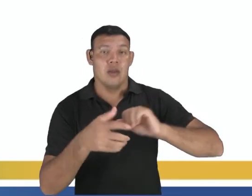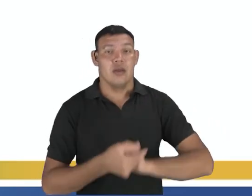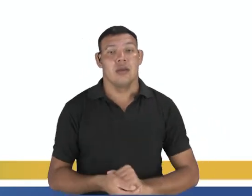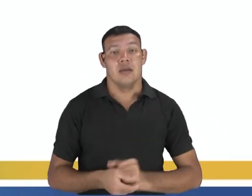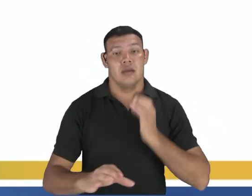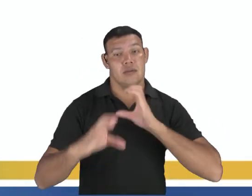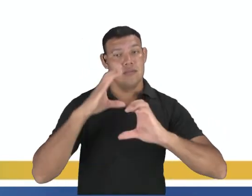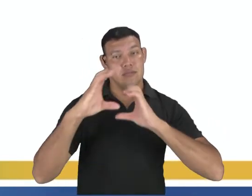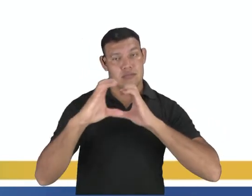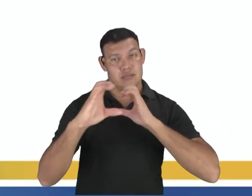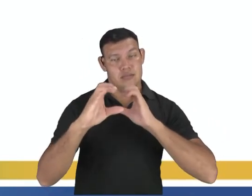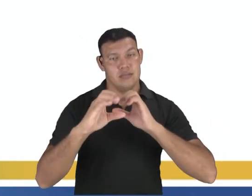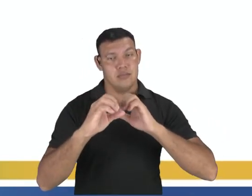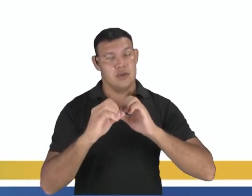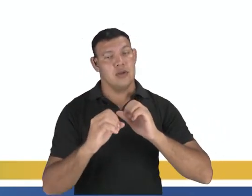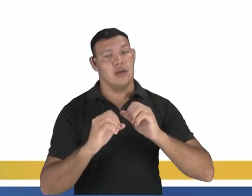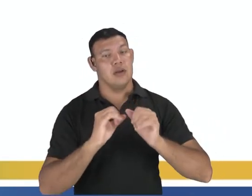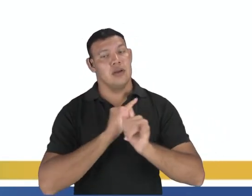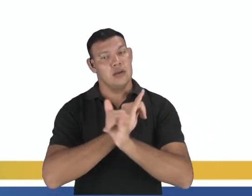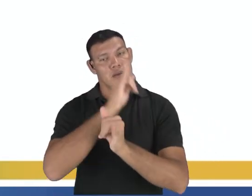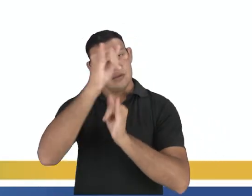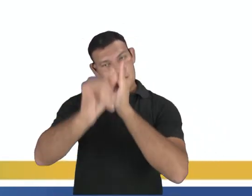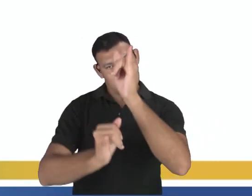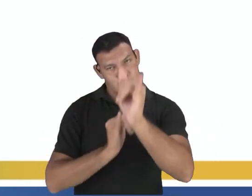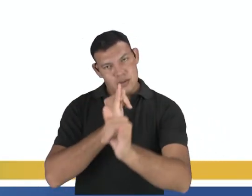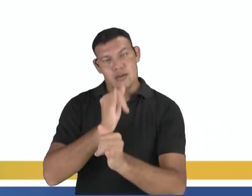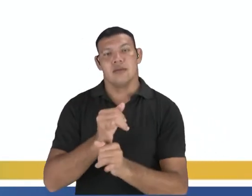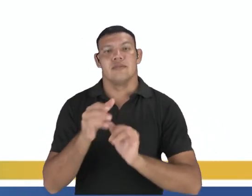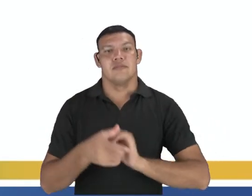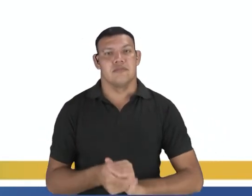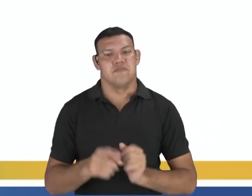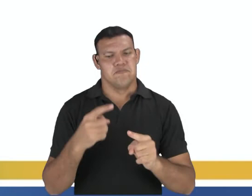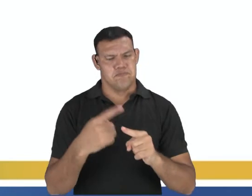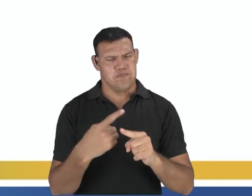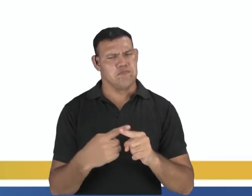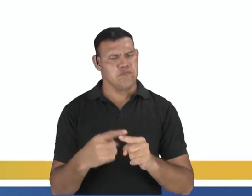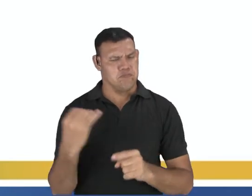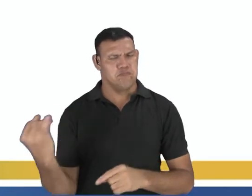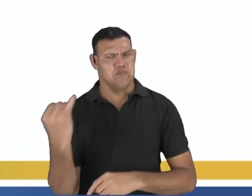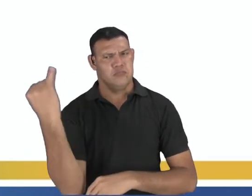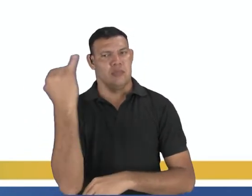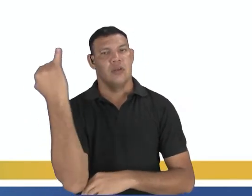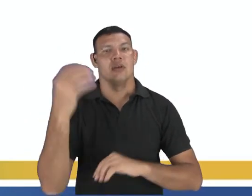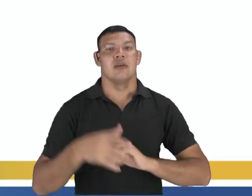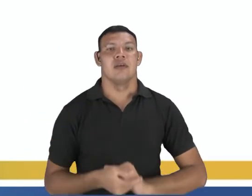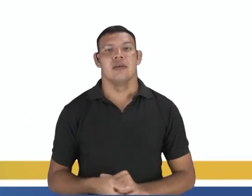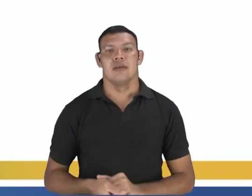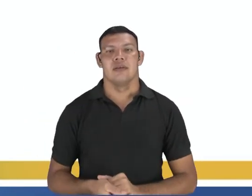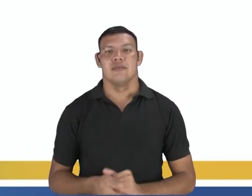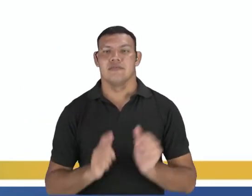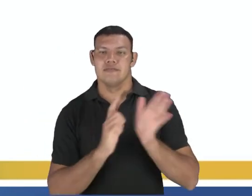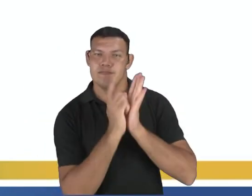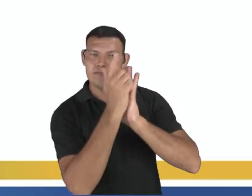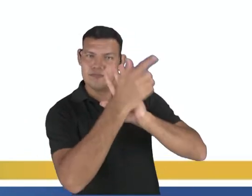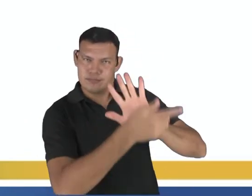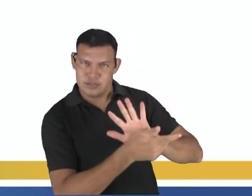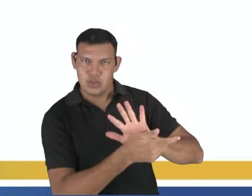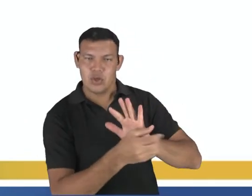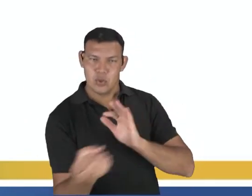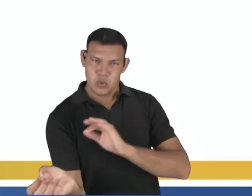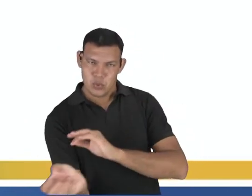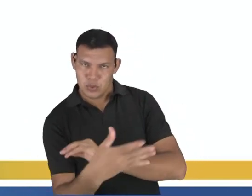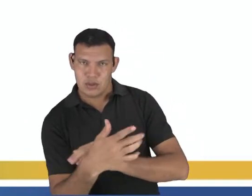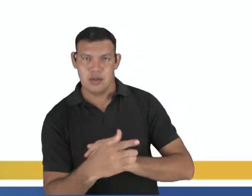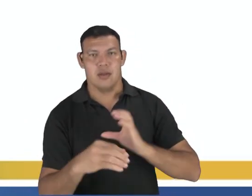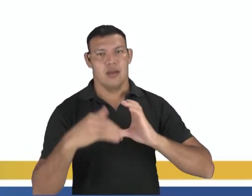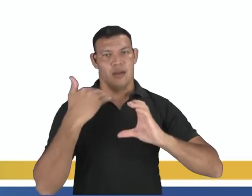comunicação eletrônica, onde a escrita digital está muito em alta, que são os nossos novos gêneros textuais,